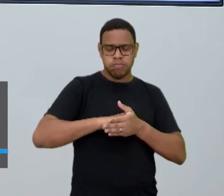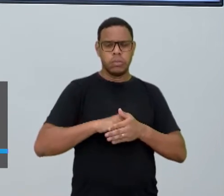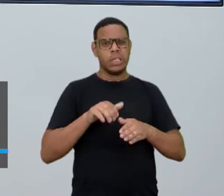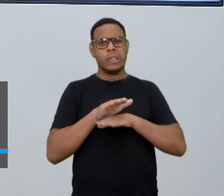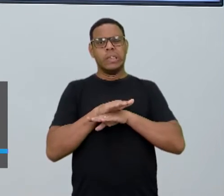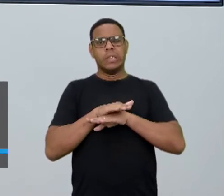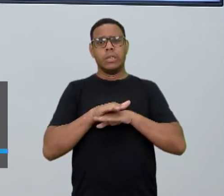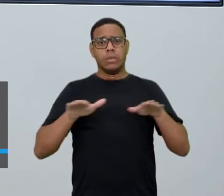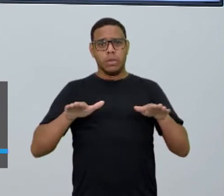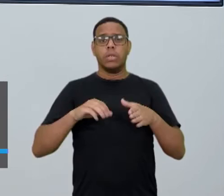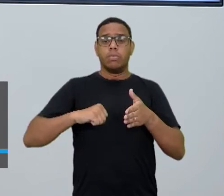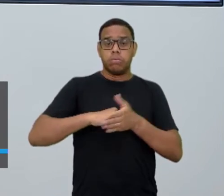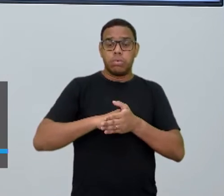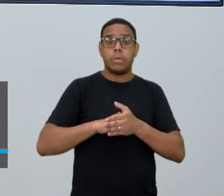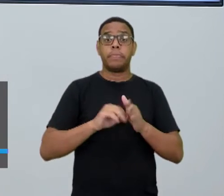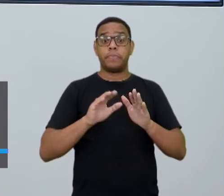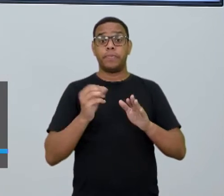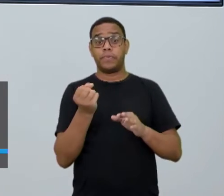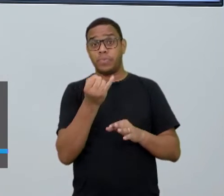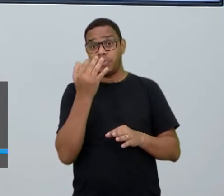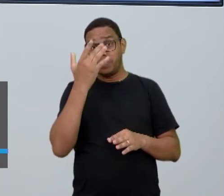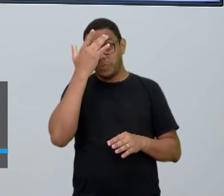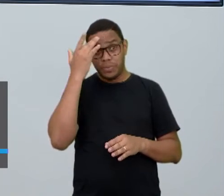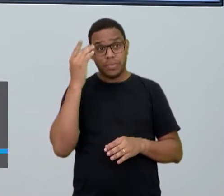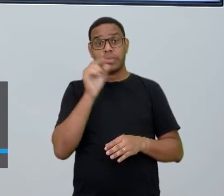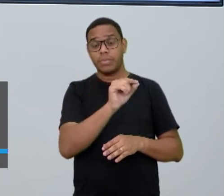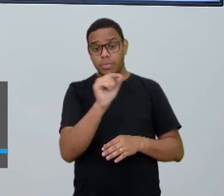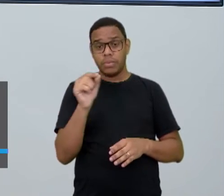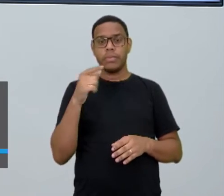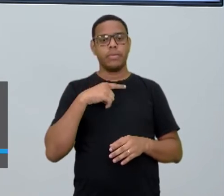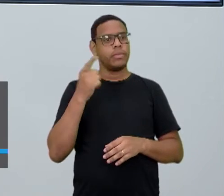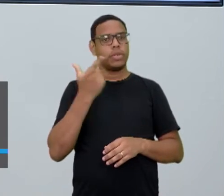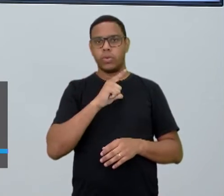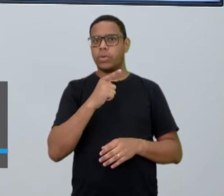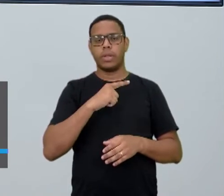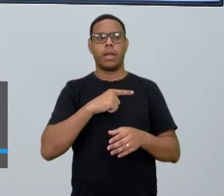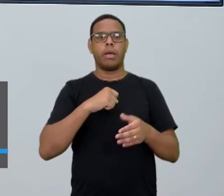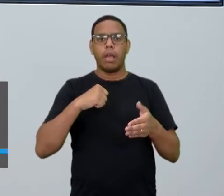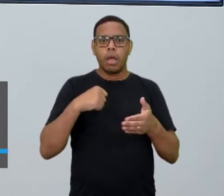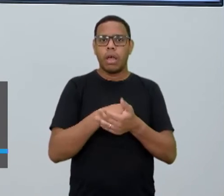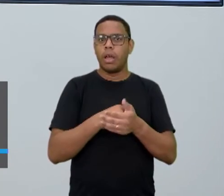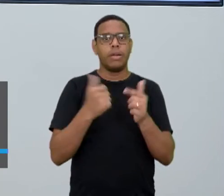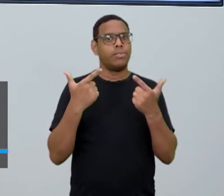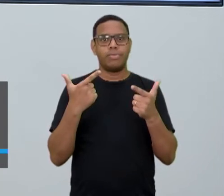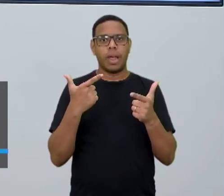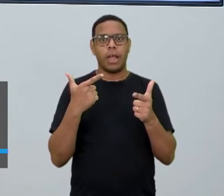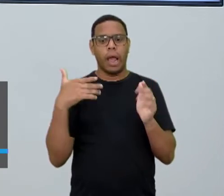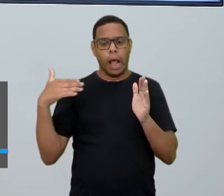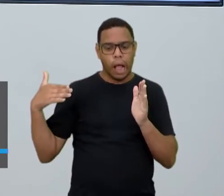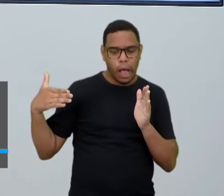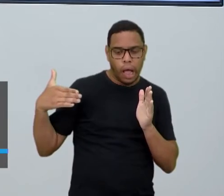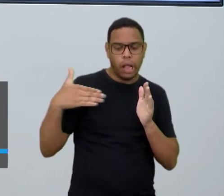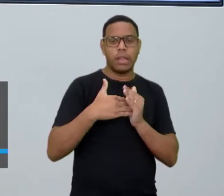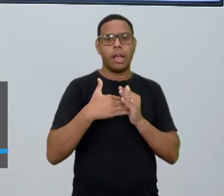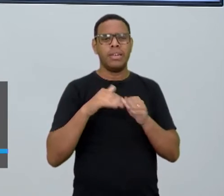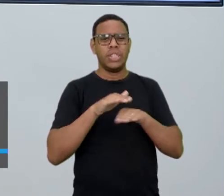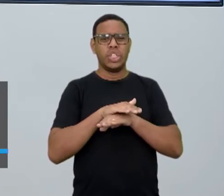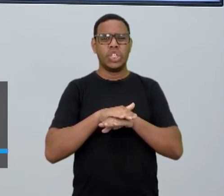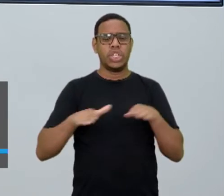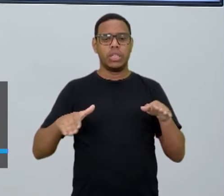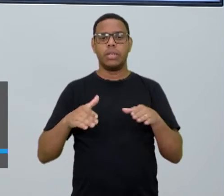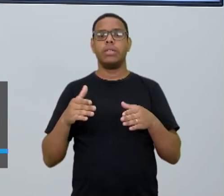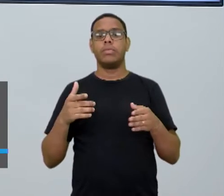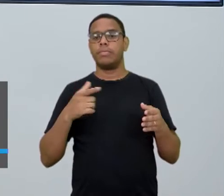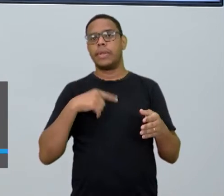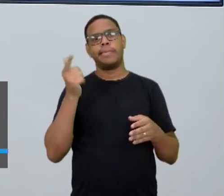leptina, esse hormônio e esses receptores não conseguem se encaixar, não tem ali um encaixe perfeito. Essas células,